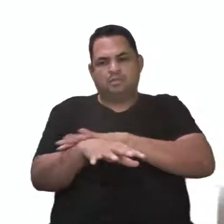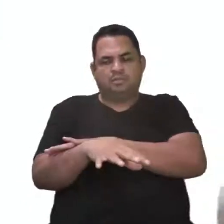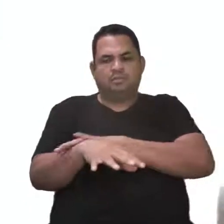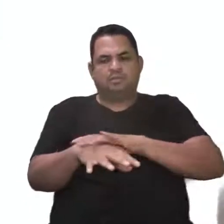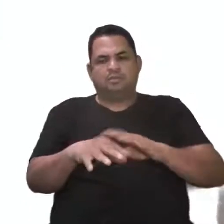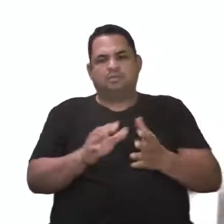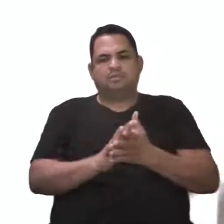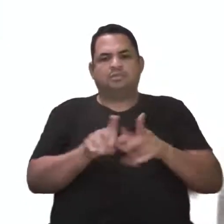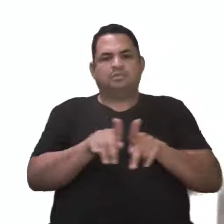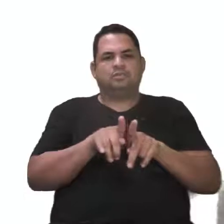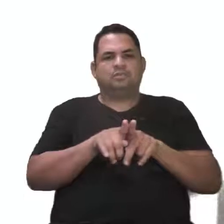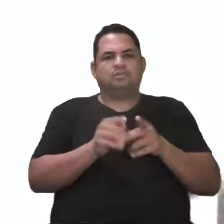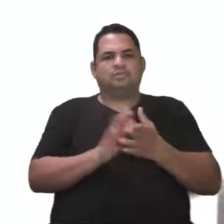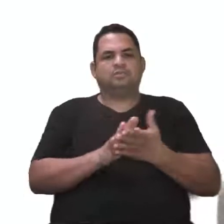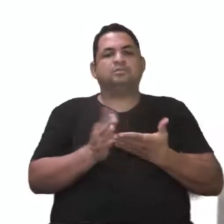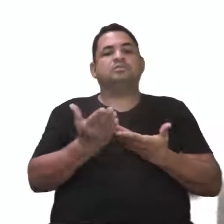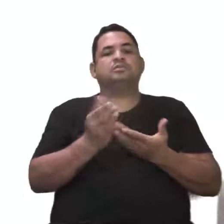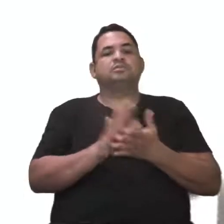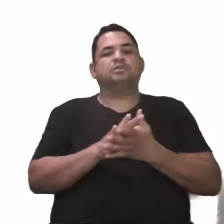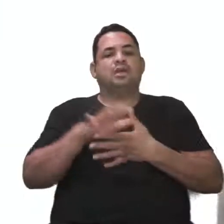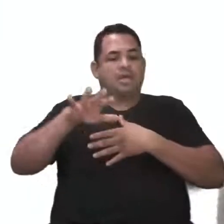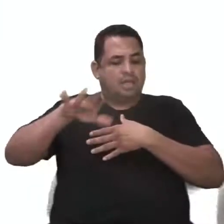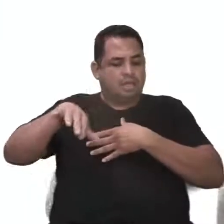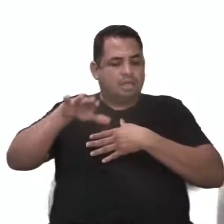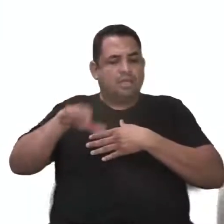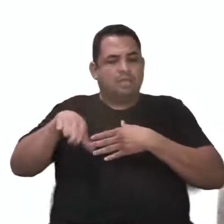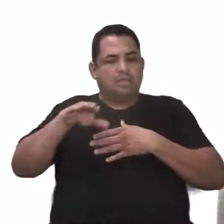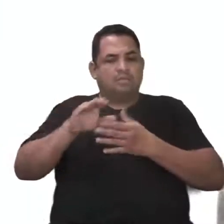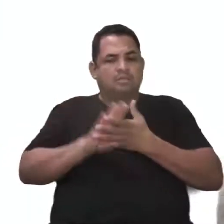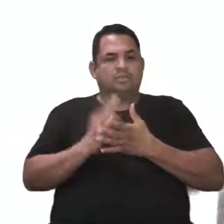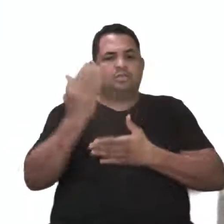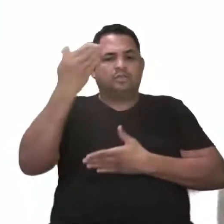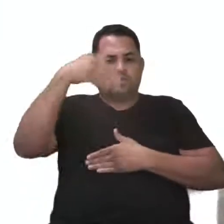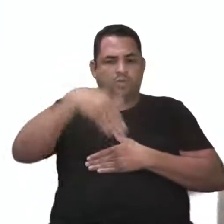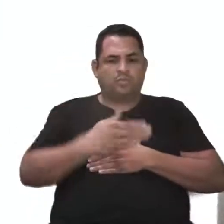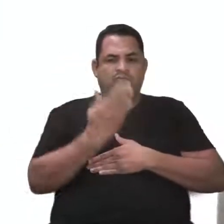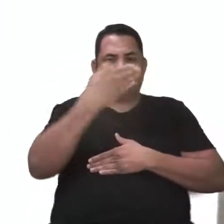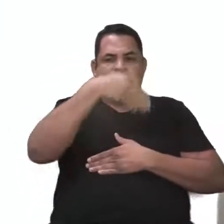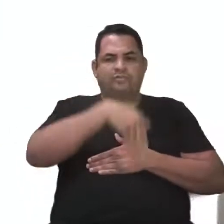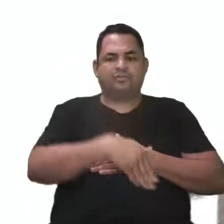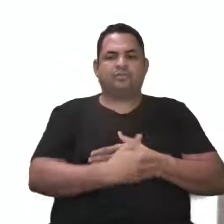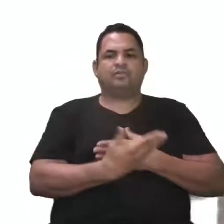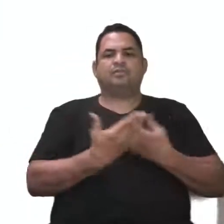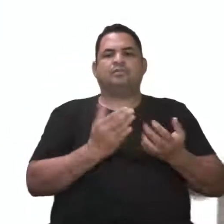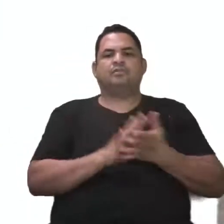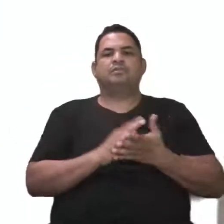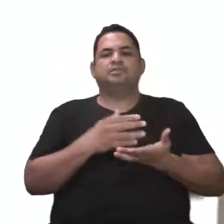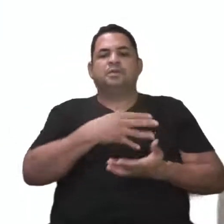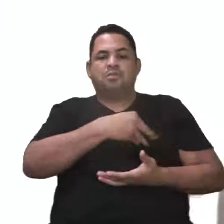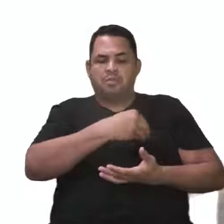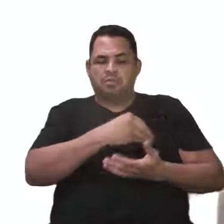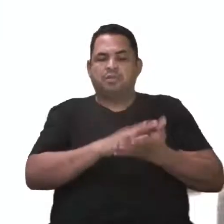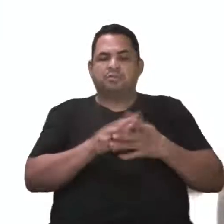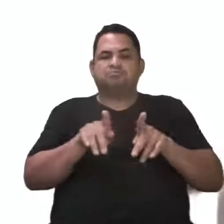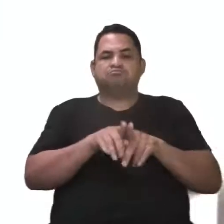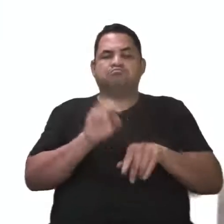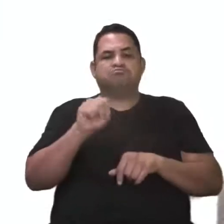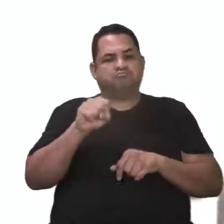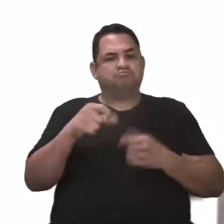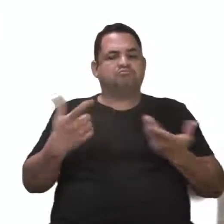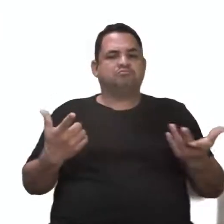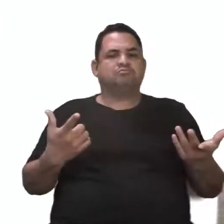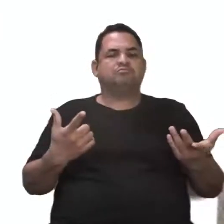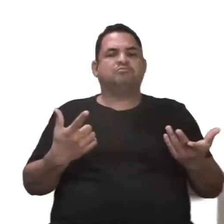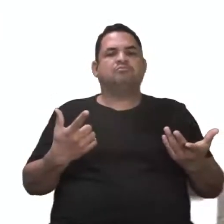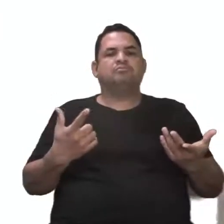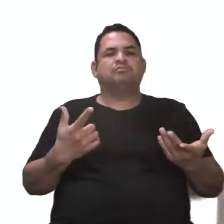braço, também vai estar presente na nadadeira do golfinho. Ok, professor, são mamíferos, né?